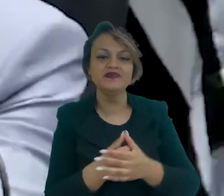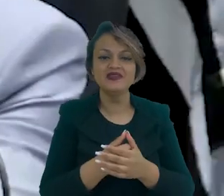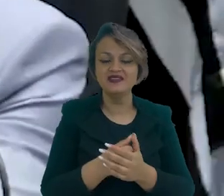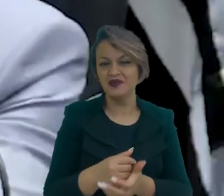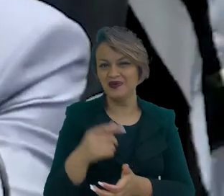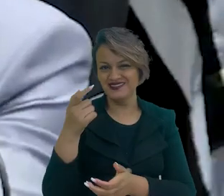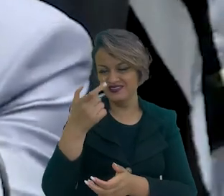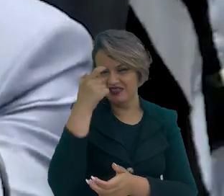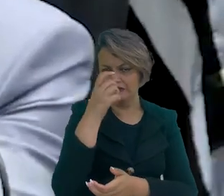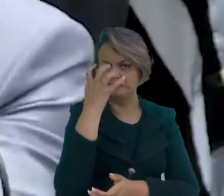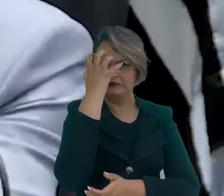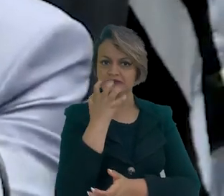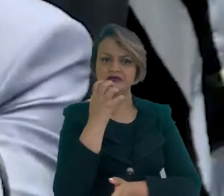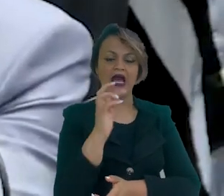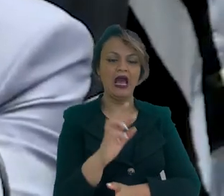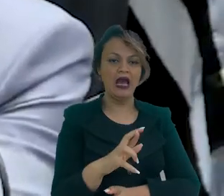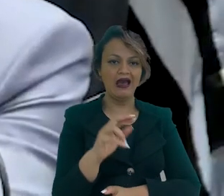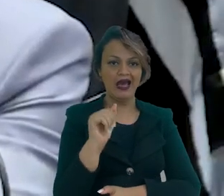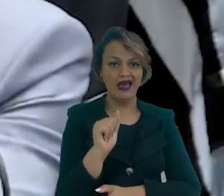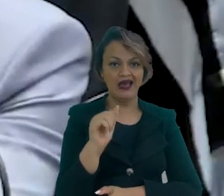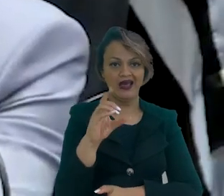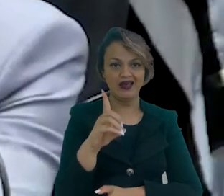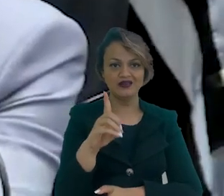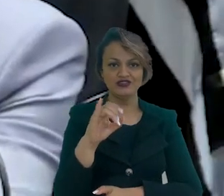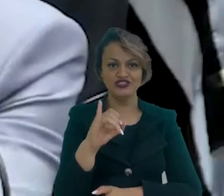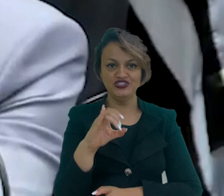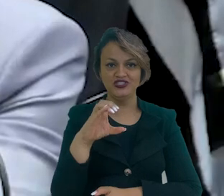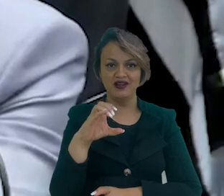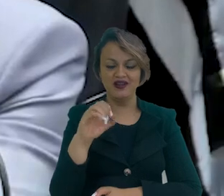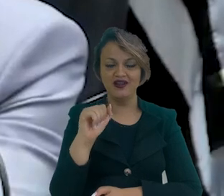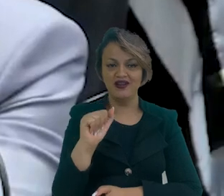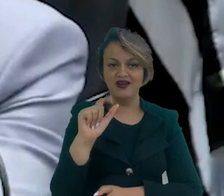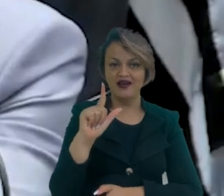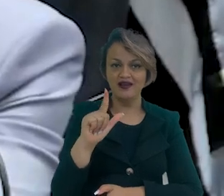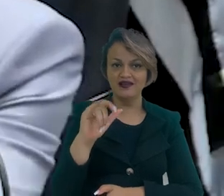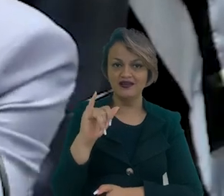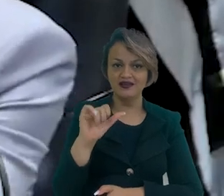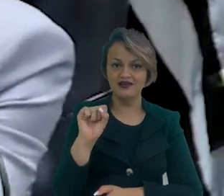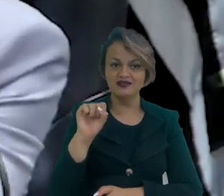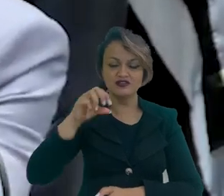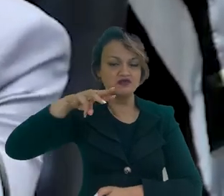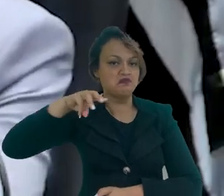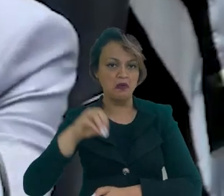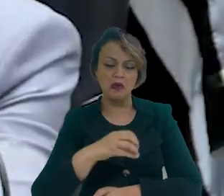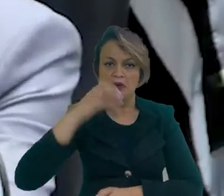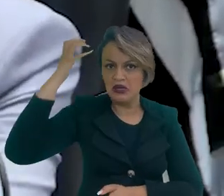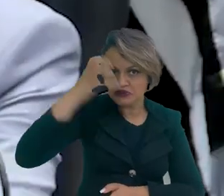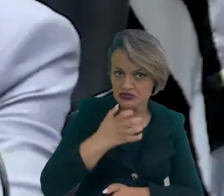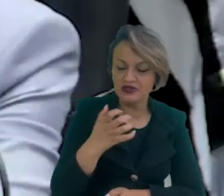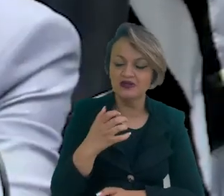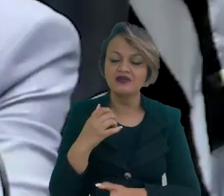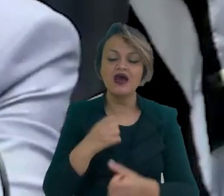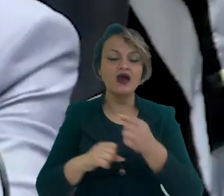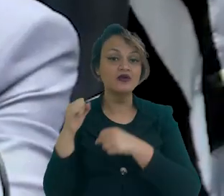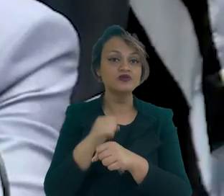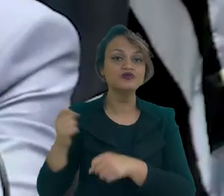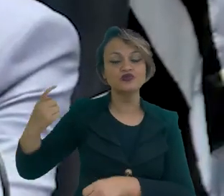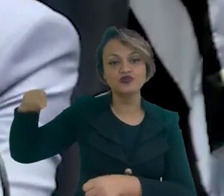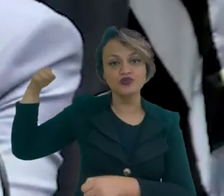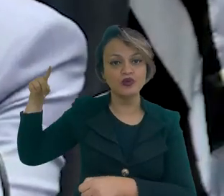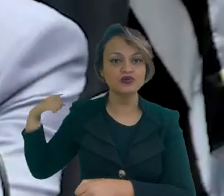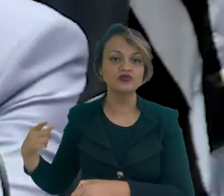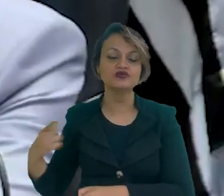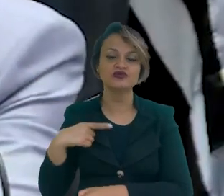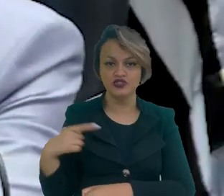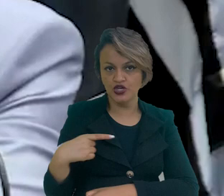de partida sendo subjetivo a exceção Então esse radicalismo Essa palavra não é minha ela já aparece no trabalho do Natalino